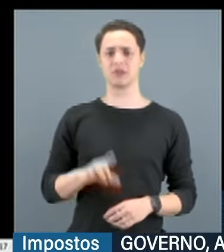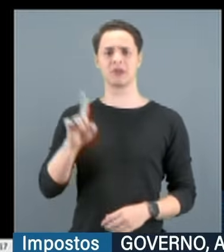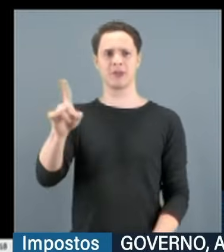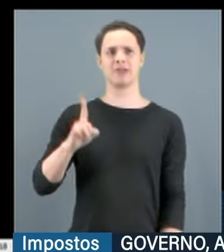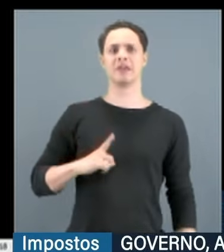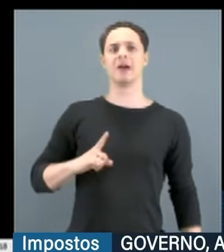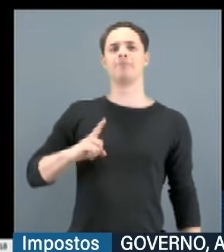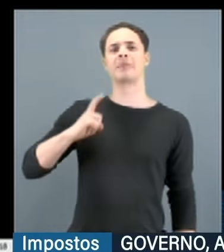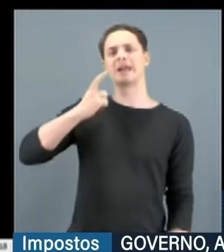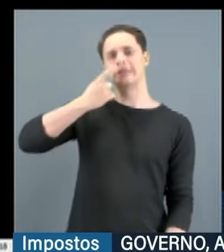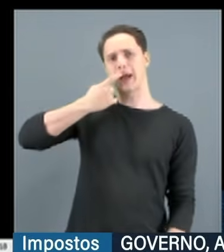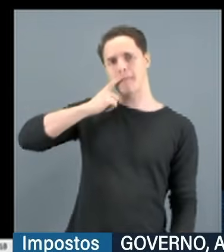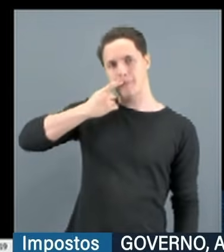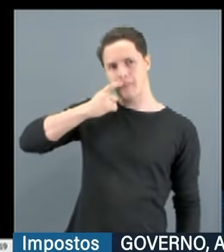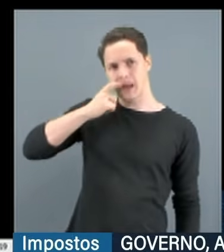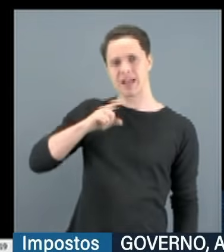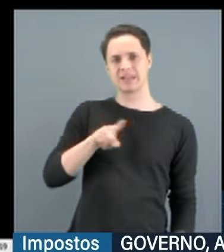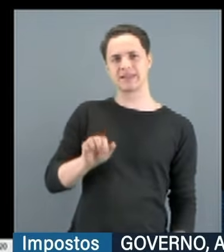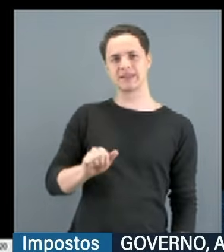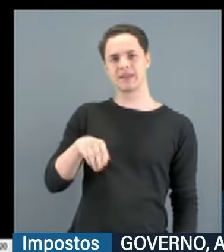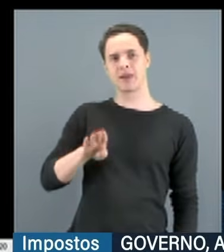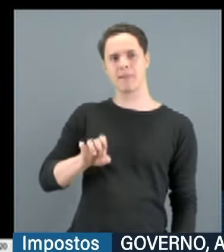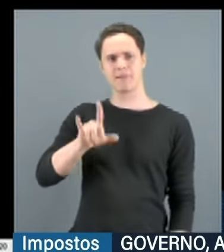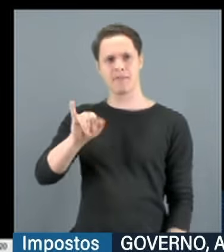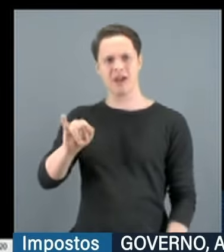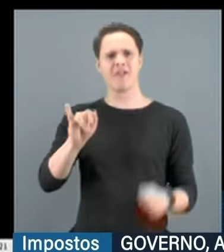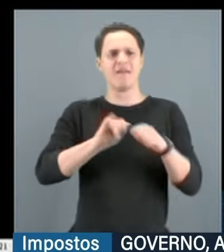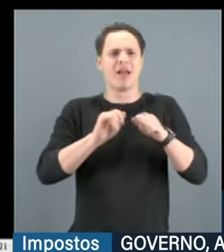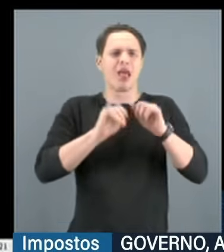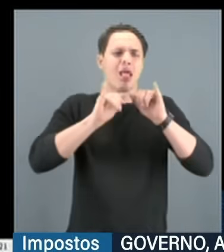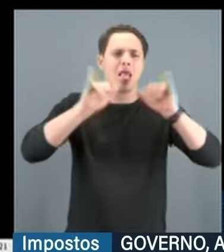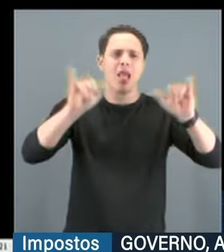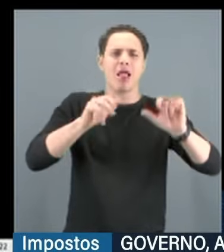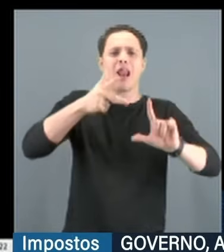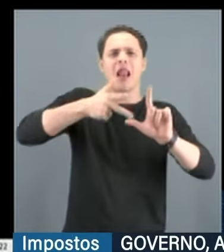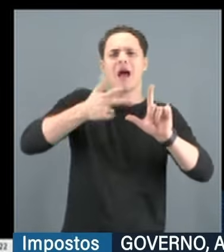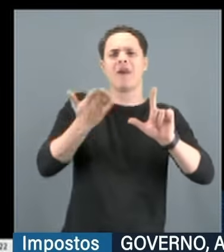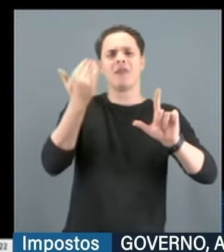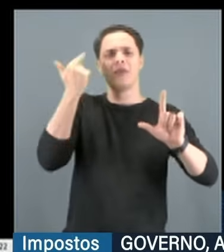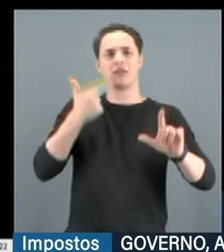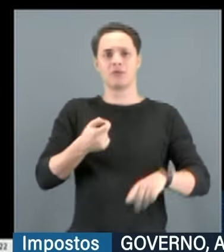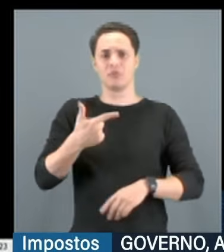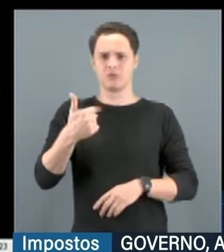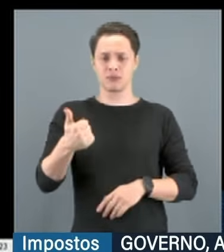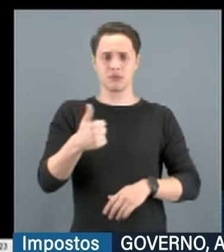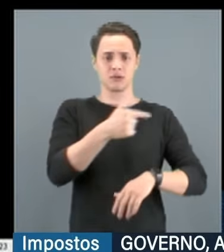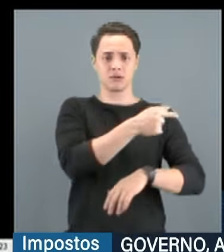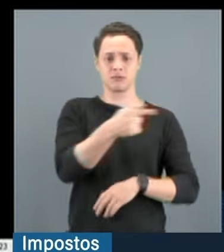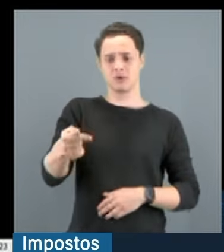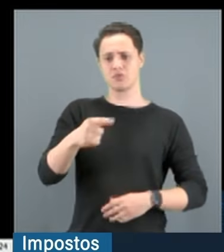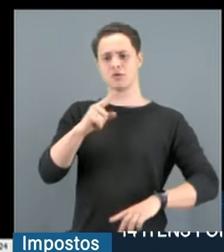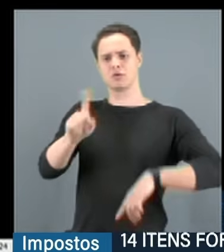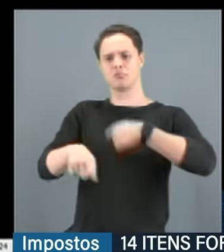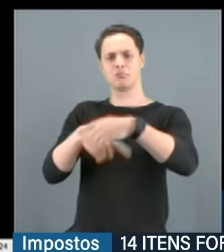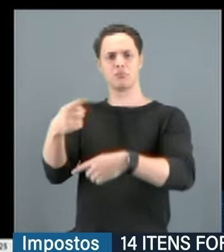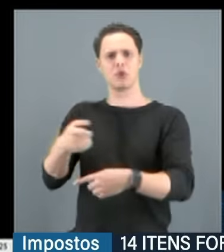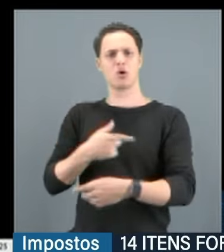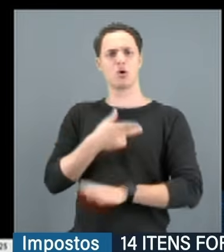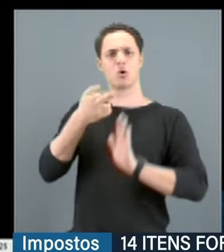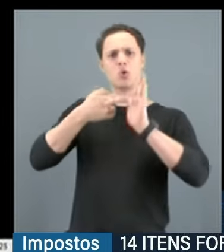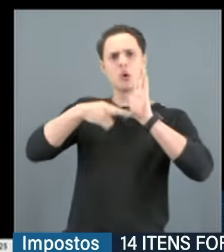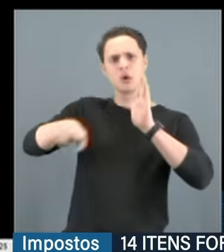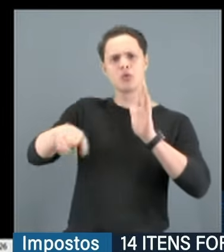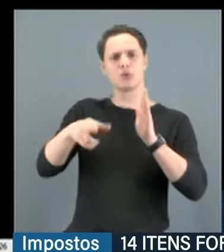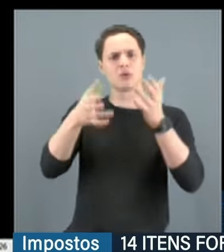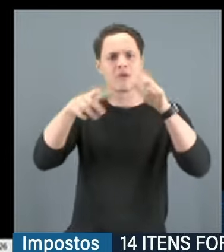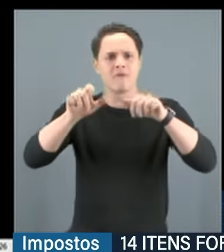Zambelli, que fazia lives expondo um dos presos ainda em 2021, semanas depois se recusou a fazer uma